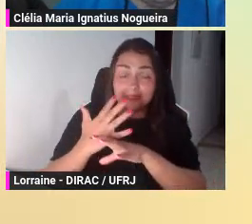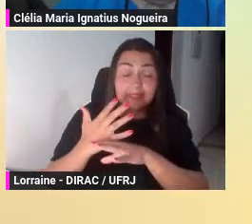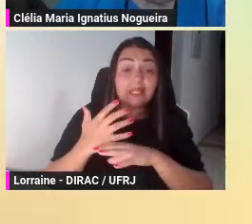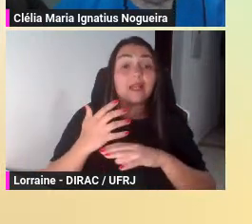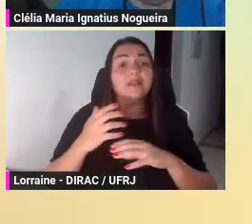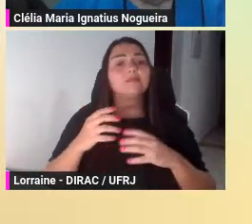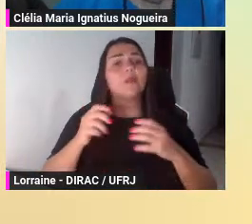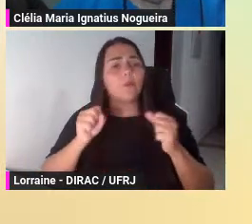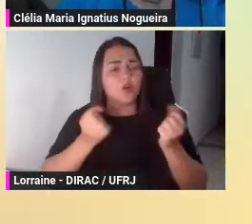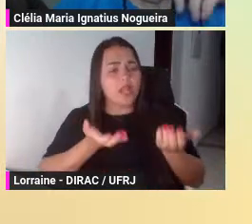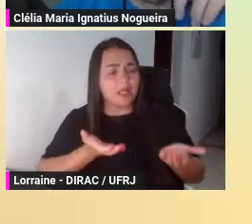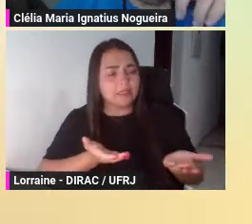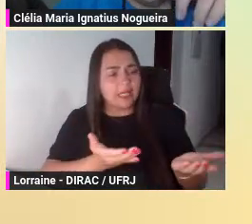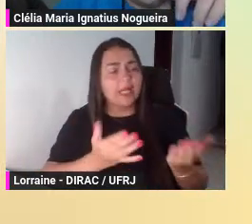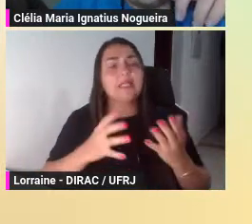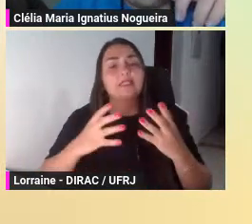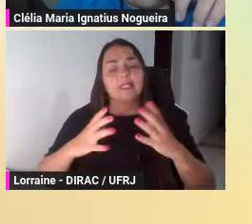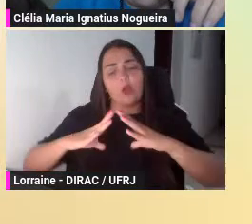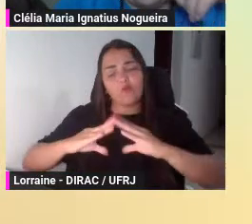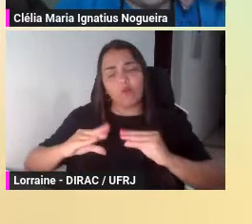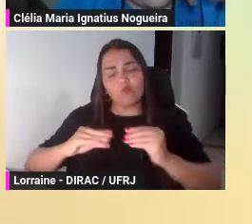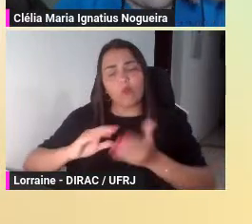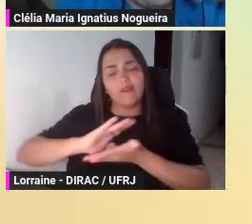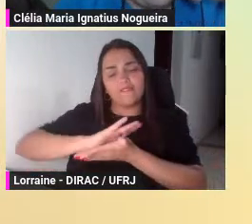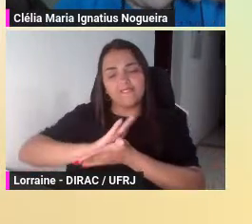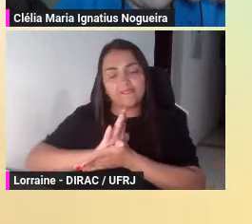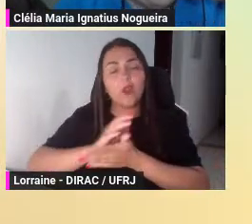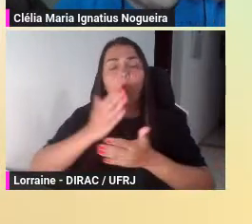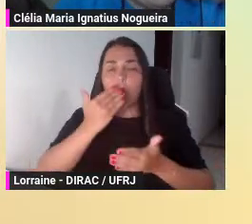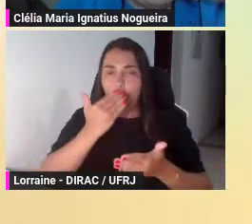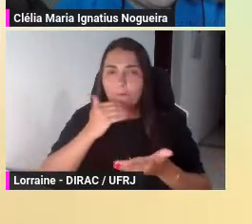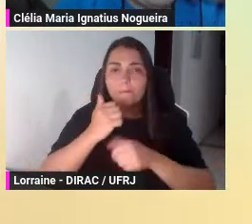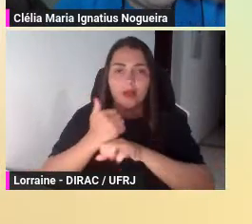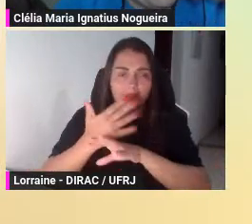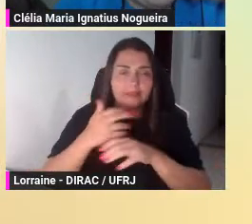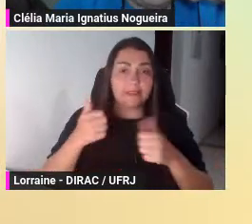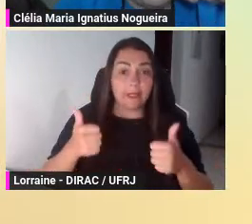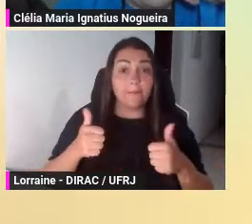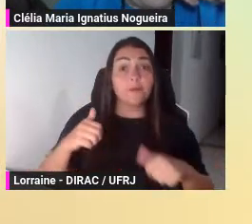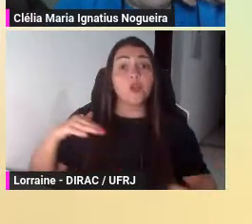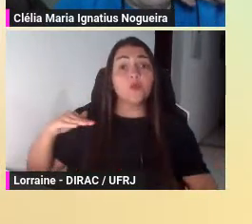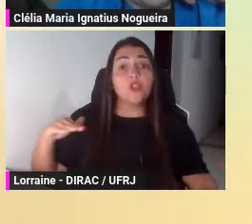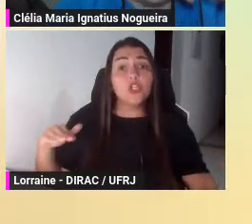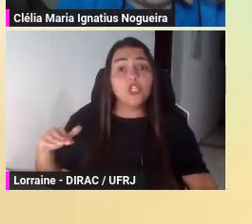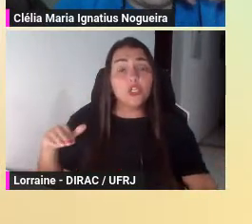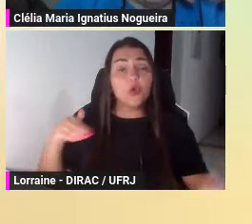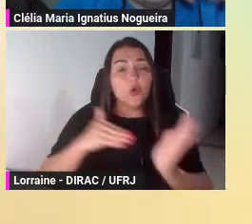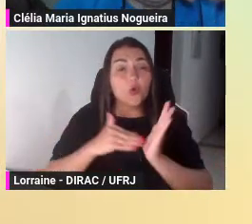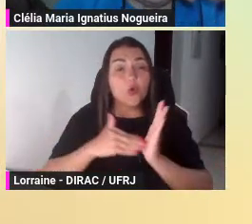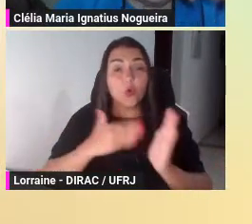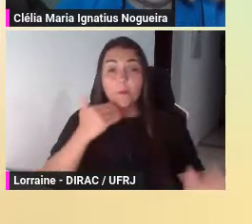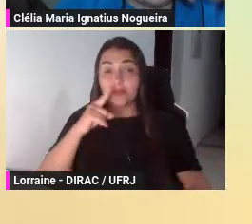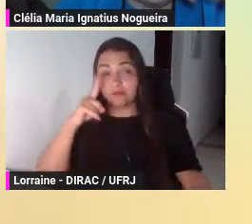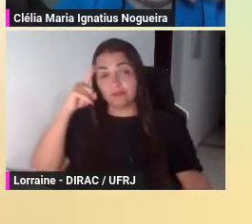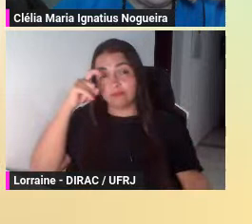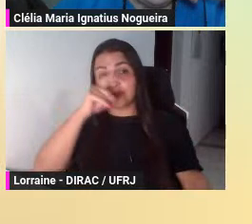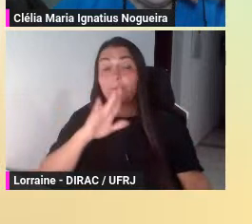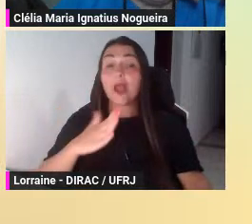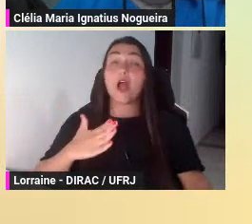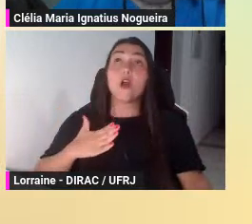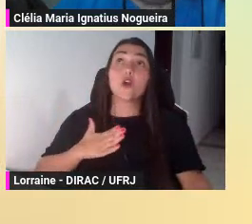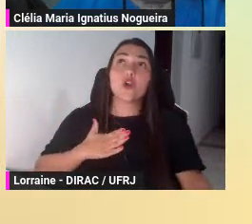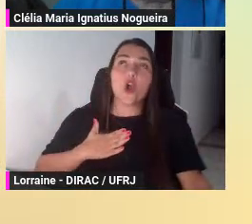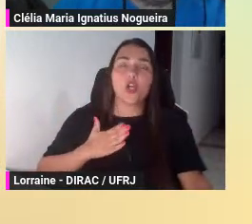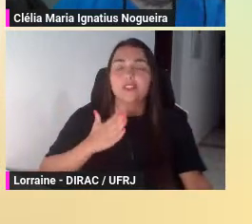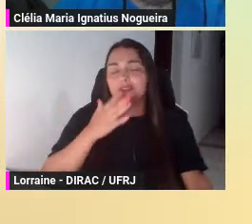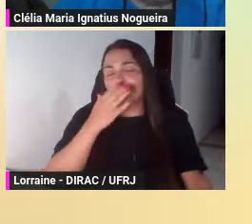assada, come purê, batata ele come. E esse pequenininho aqui, para comer comida é um sufoco, mas adora uma fruta danada.